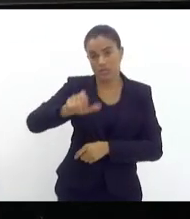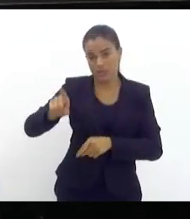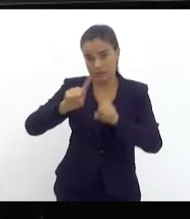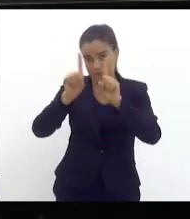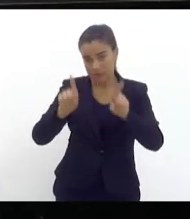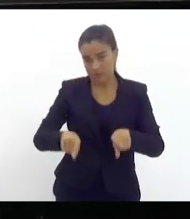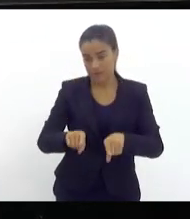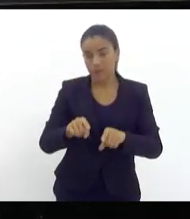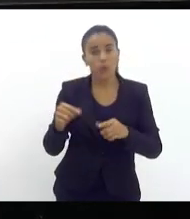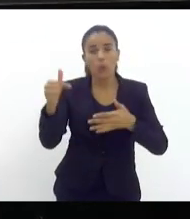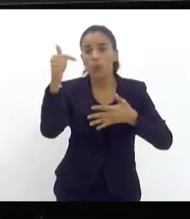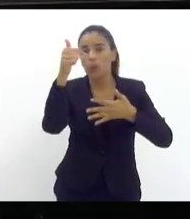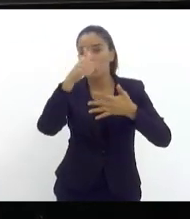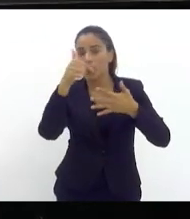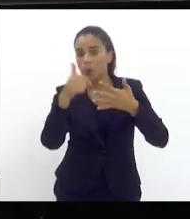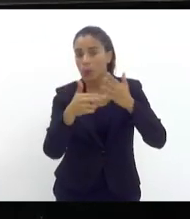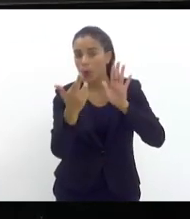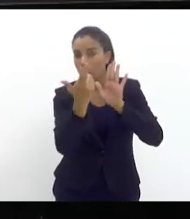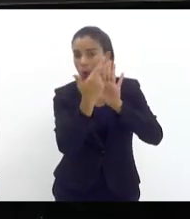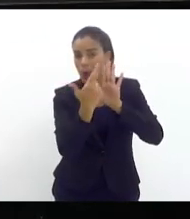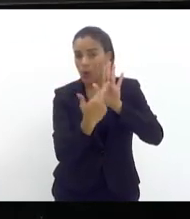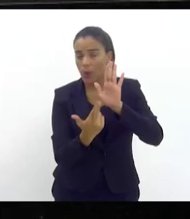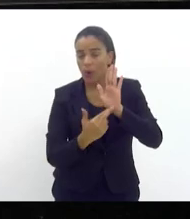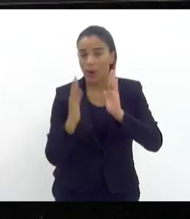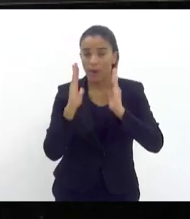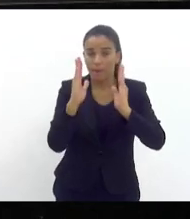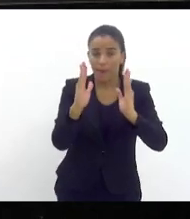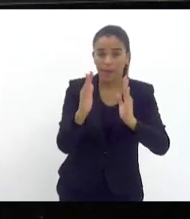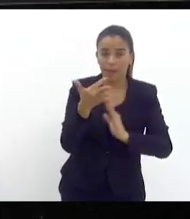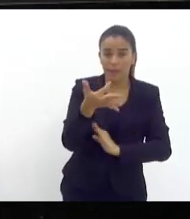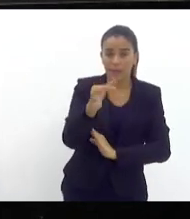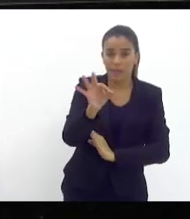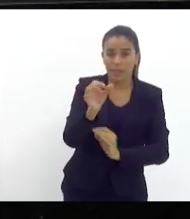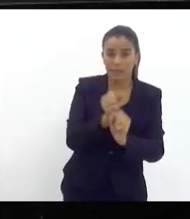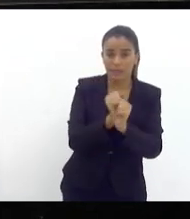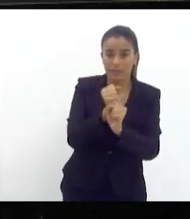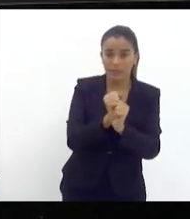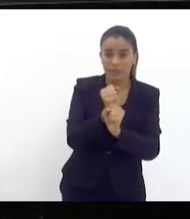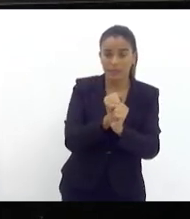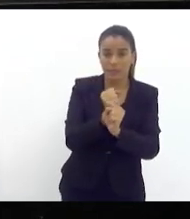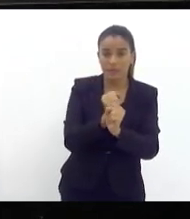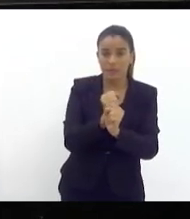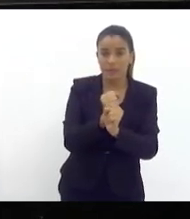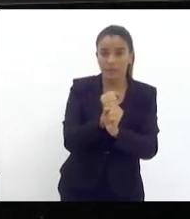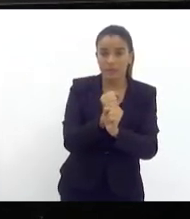os critérios são o prazo de 10 anos a contar